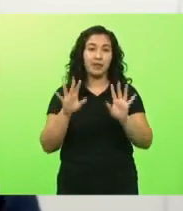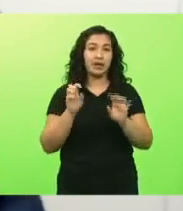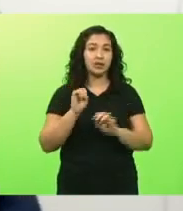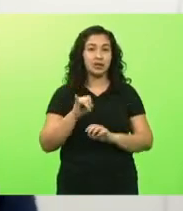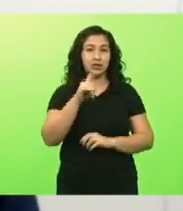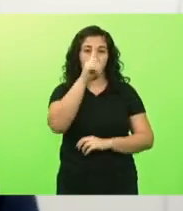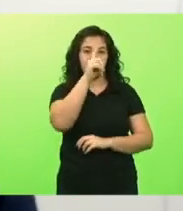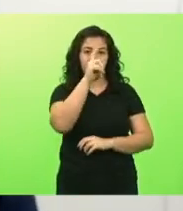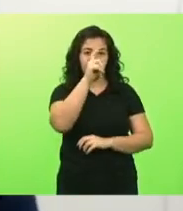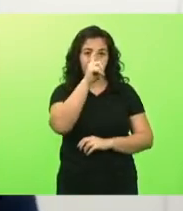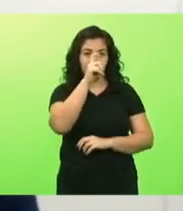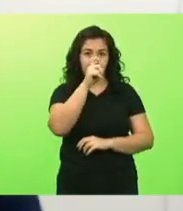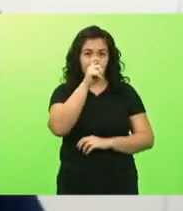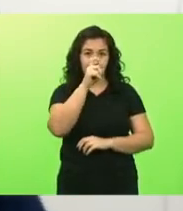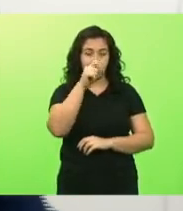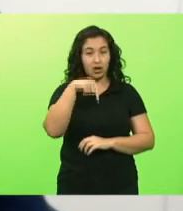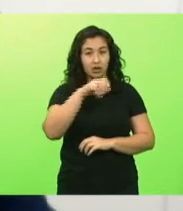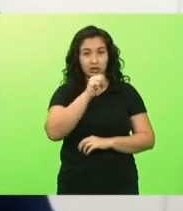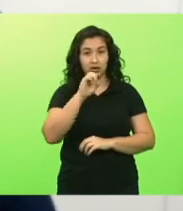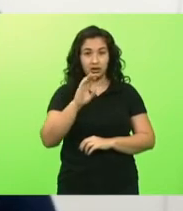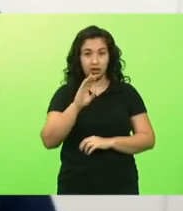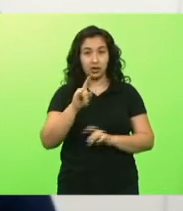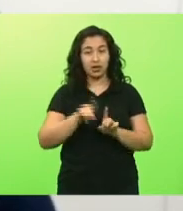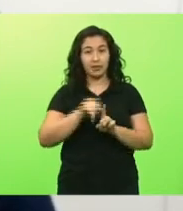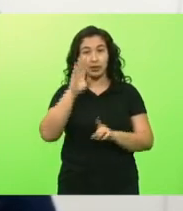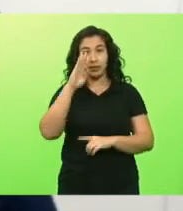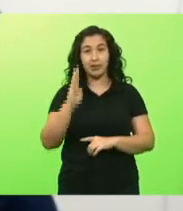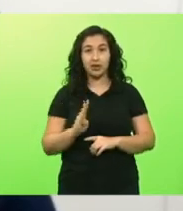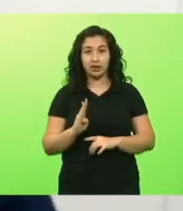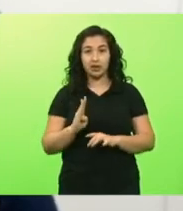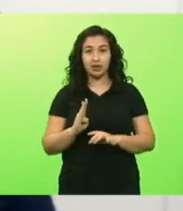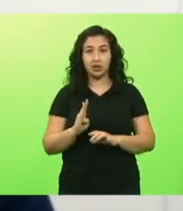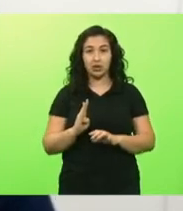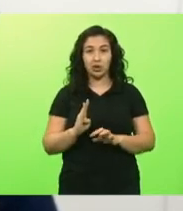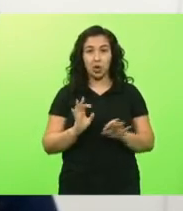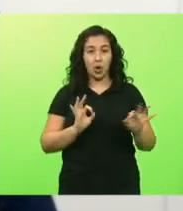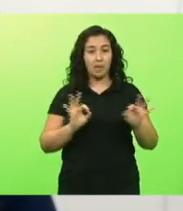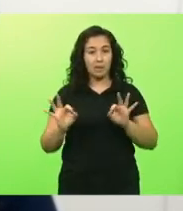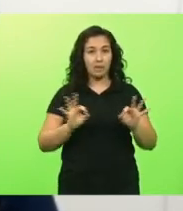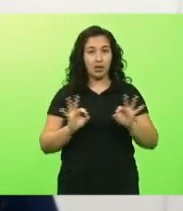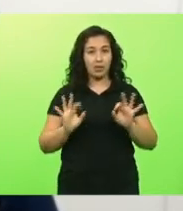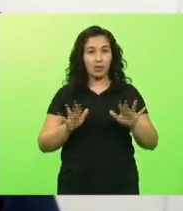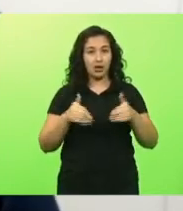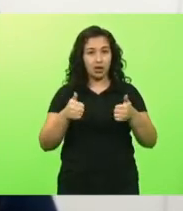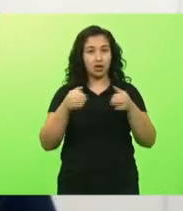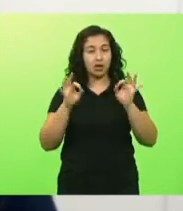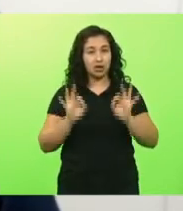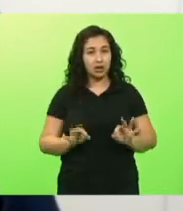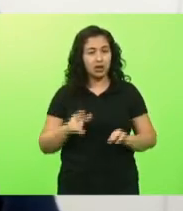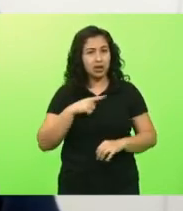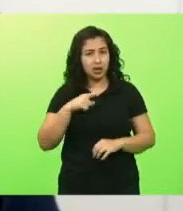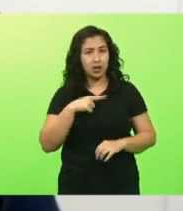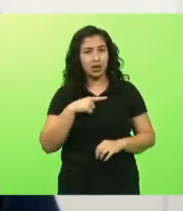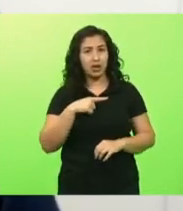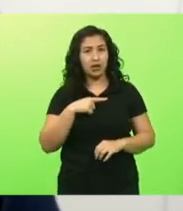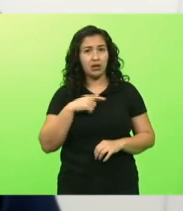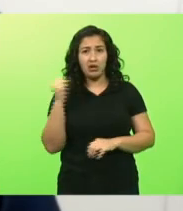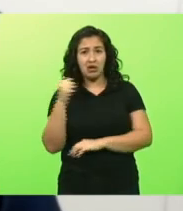Catarina e do Brasil estivessem preparados, não seria tão grave. Nós